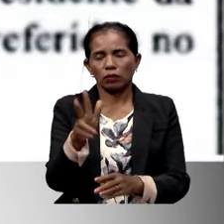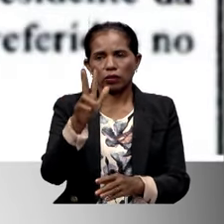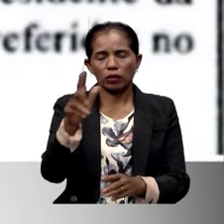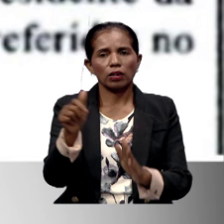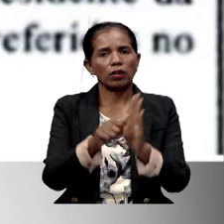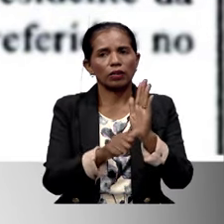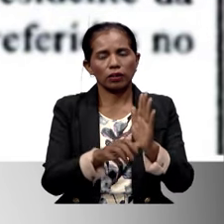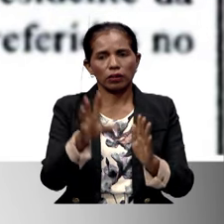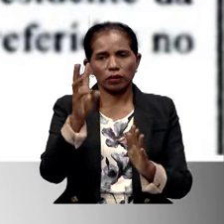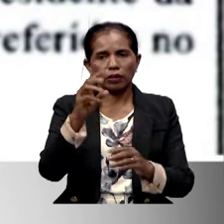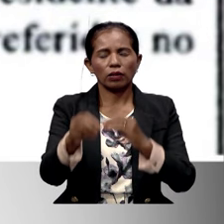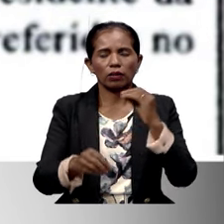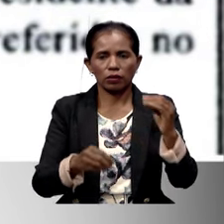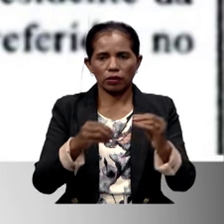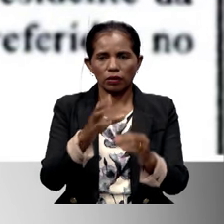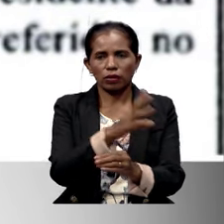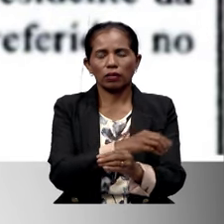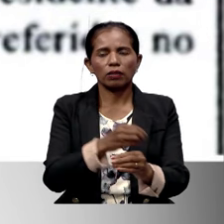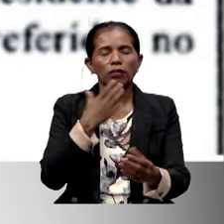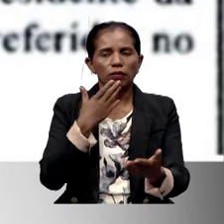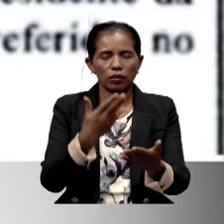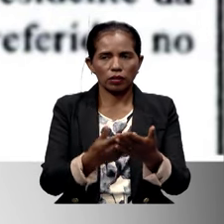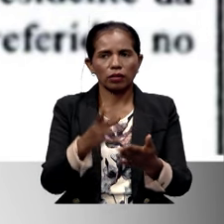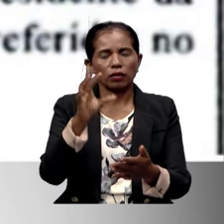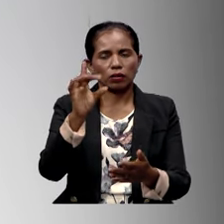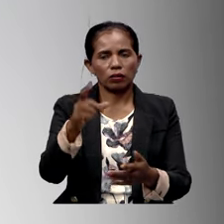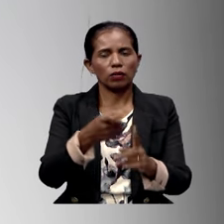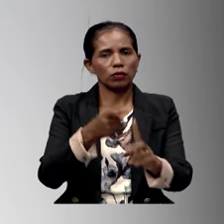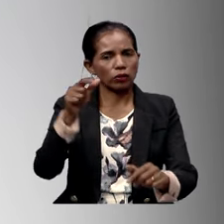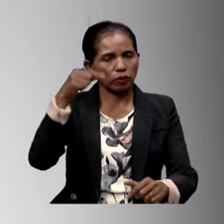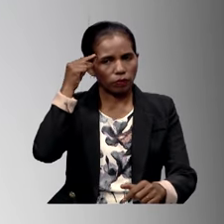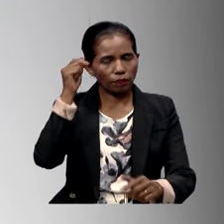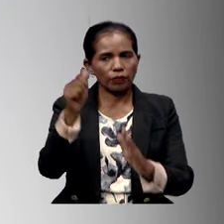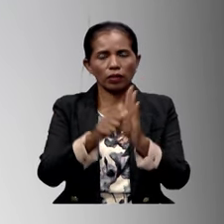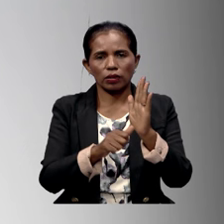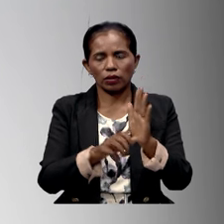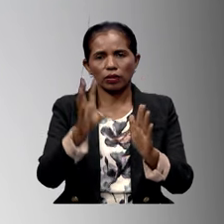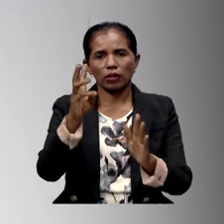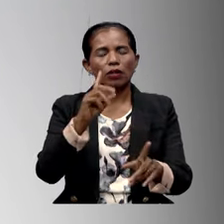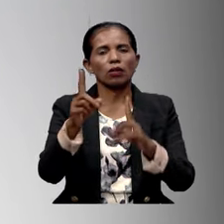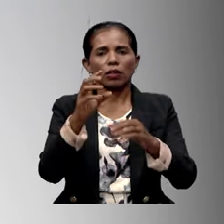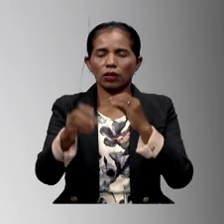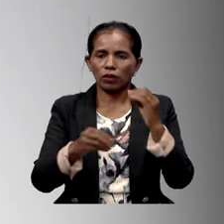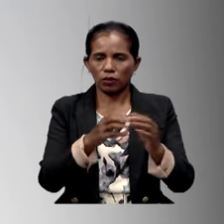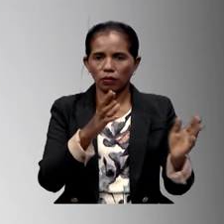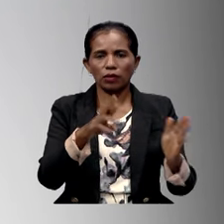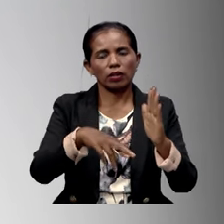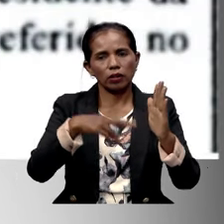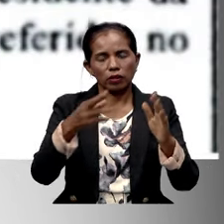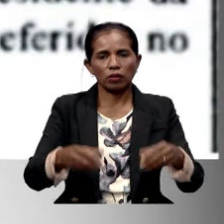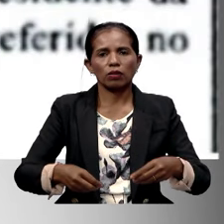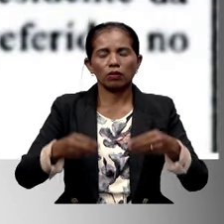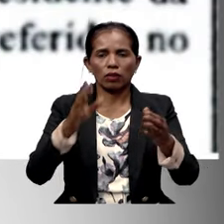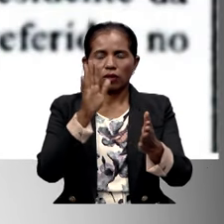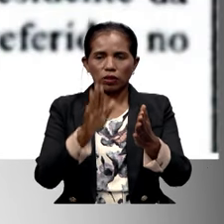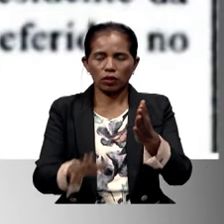artigo nen konaba inisiativa no artigo valu konaba audisang si governo. I artigo nen ne kolia konaba procedimento fo komutasang pena